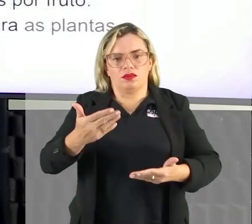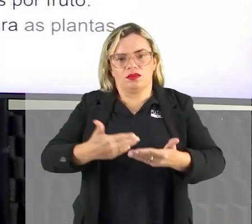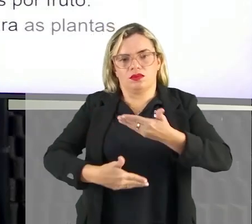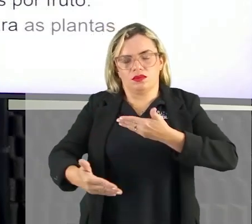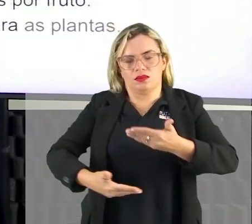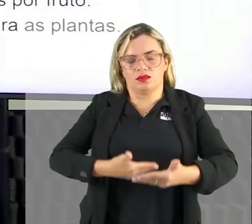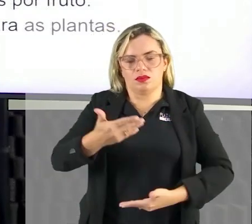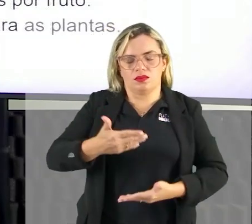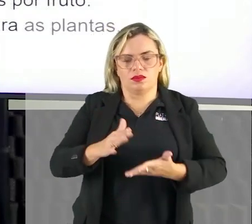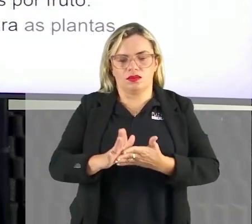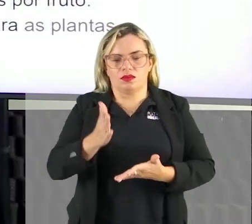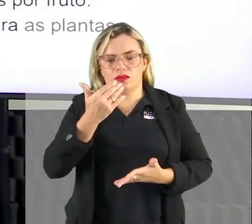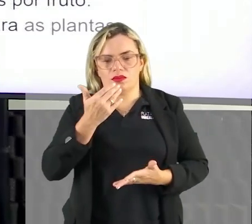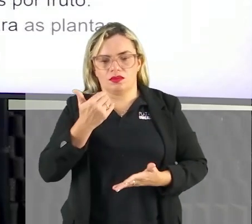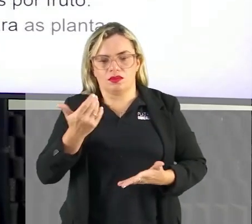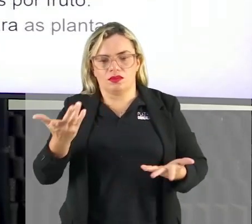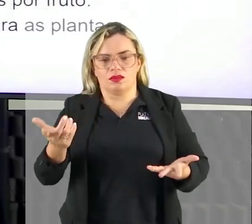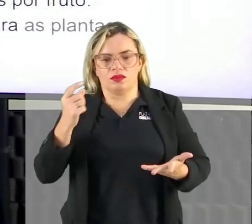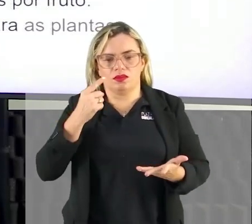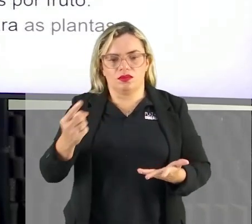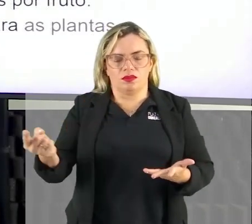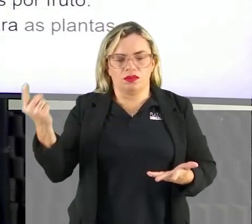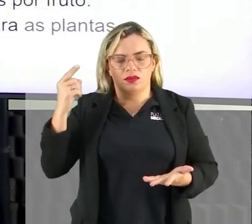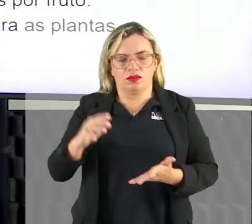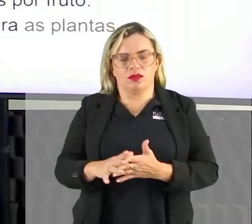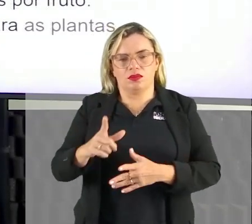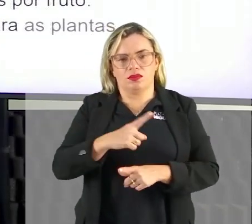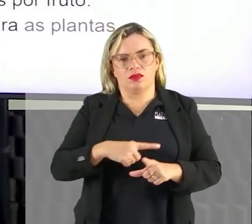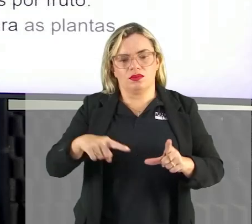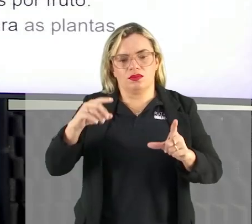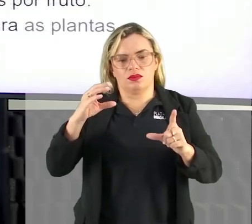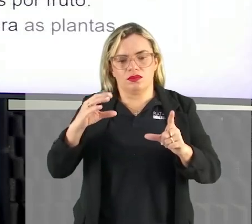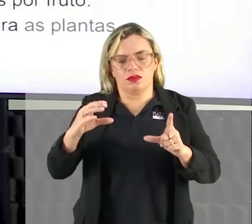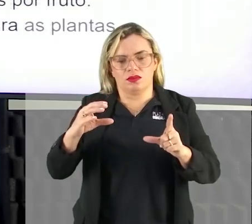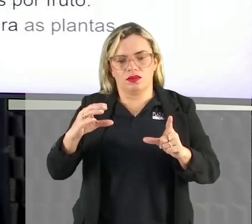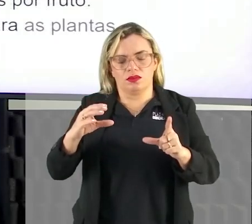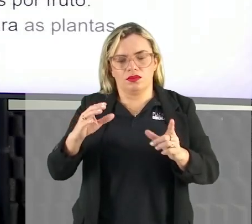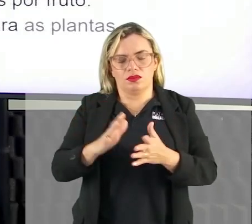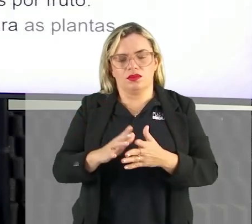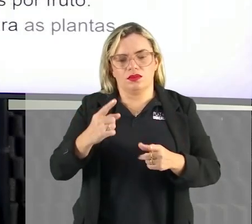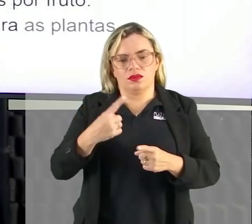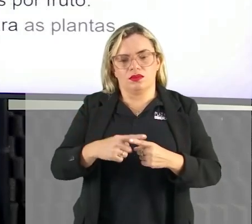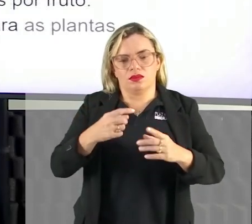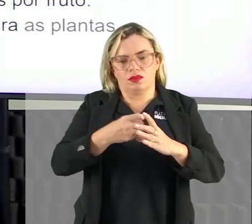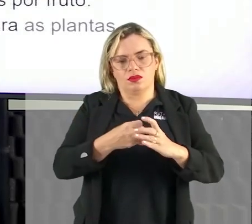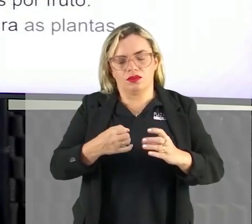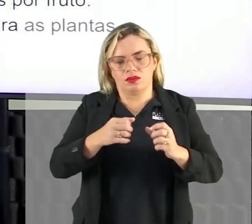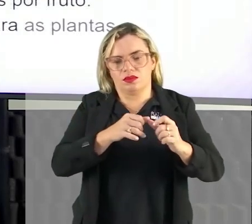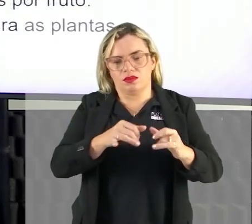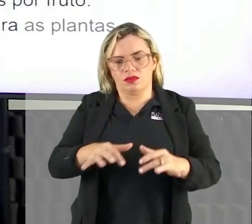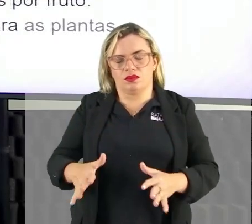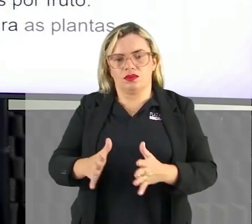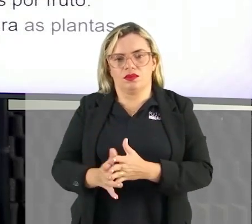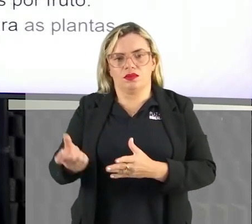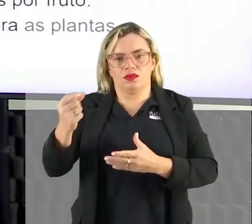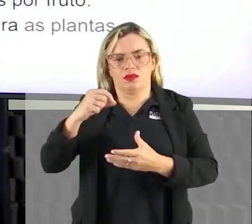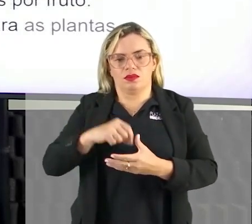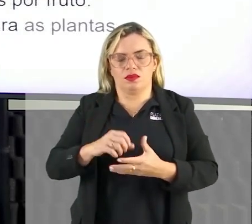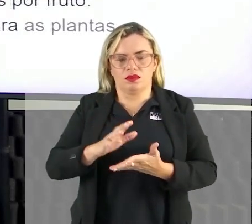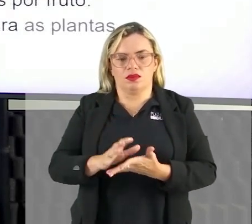né, alimentar das preguiças. Então, de fatores de disseminação das sementes,